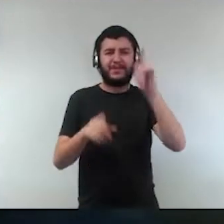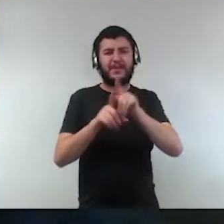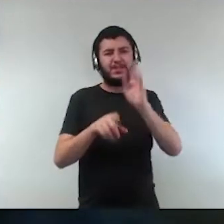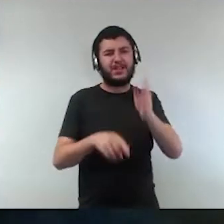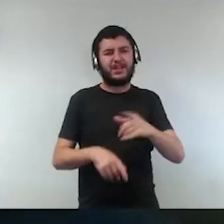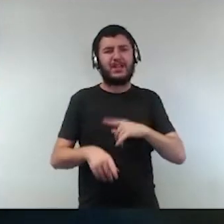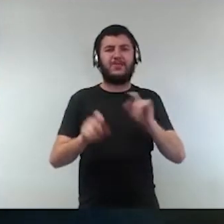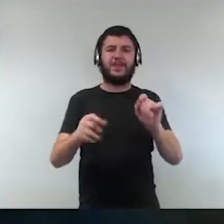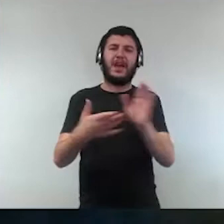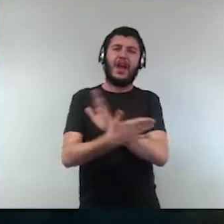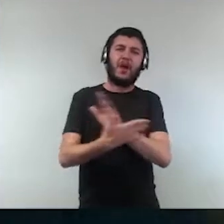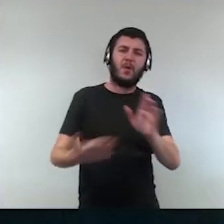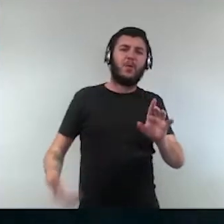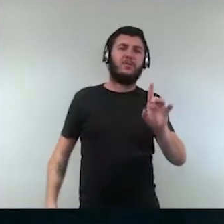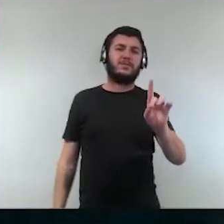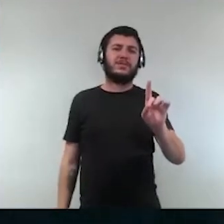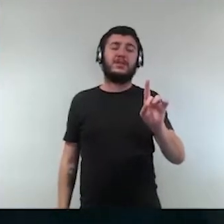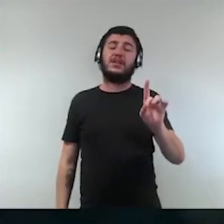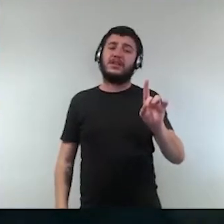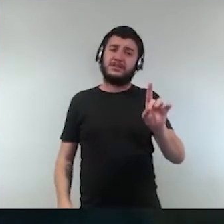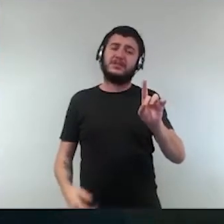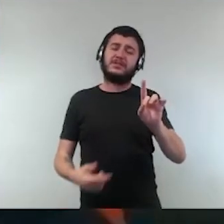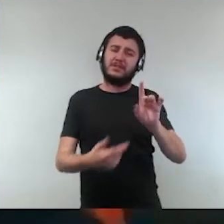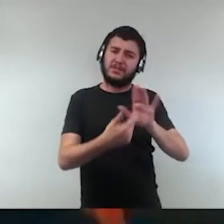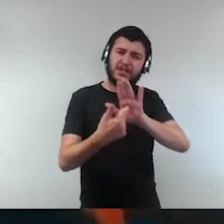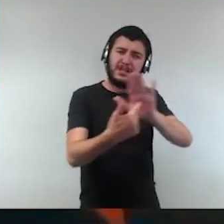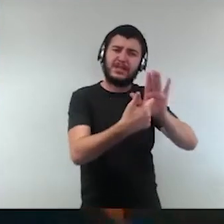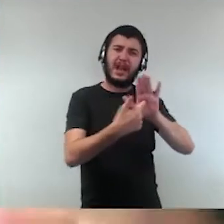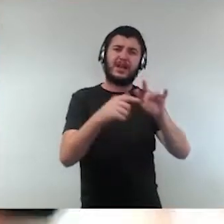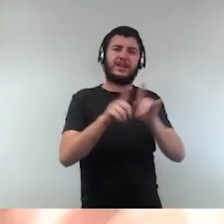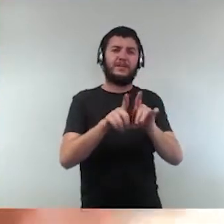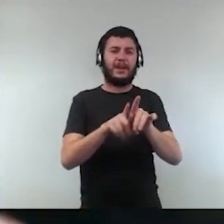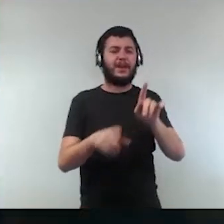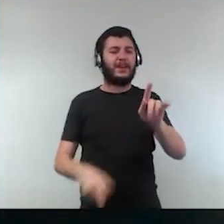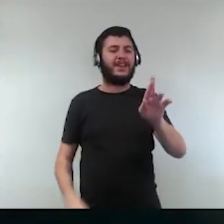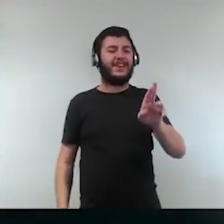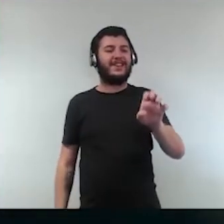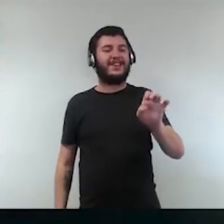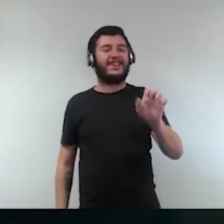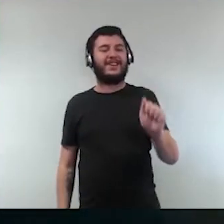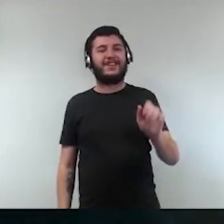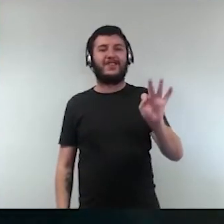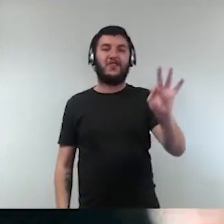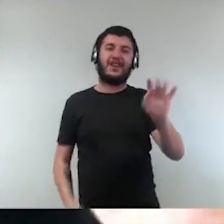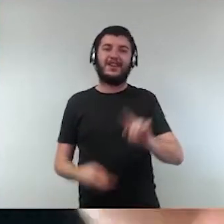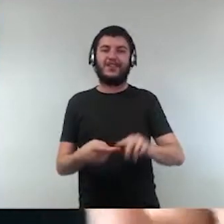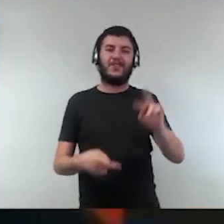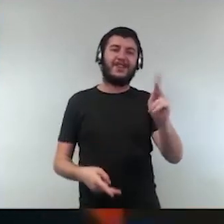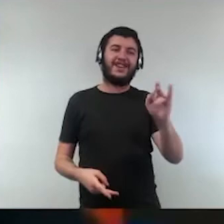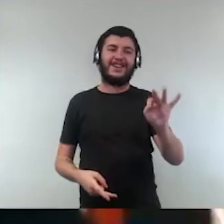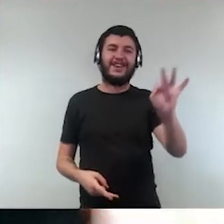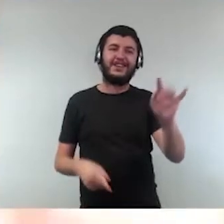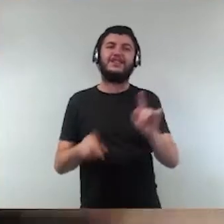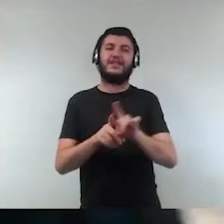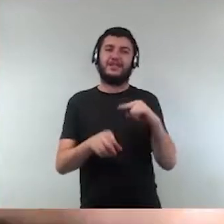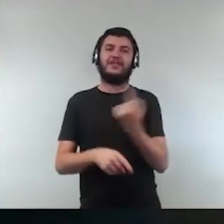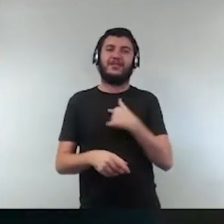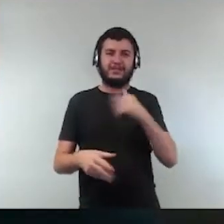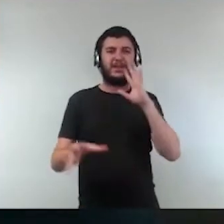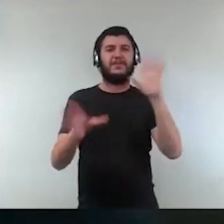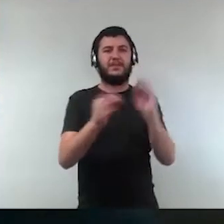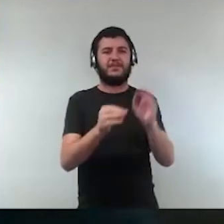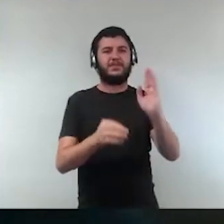qualquer greatest hits que se faça do CPC de 2015, se coloca o 479